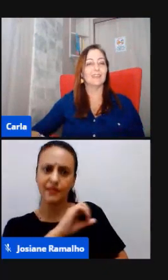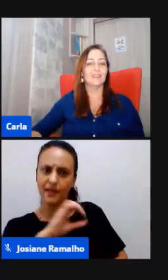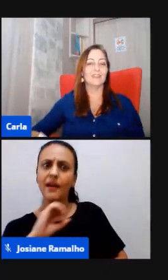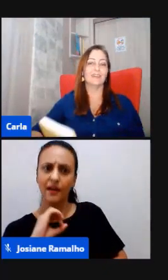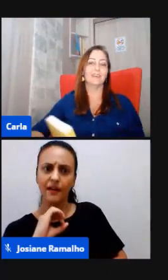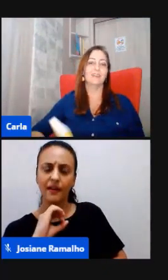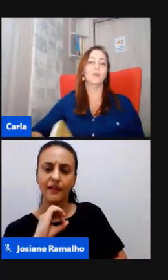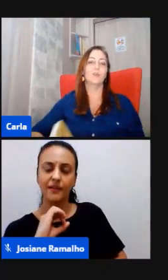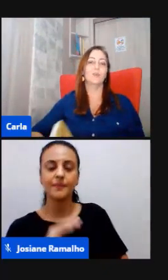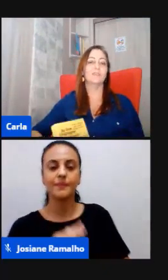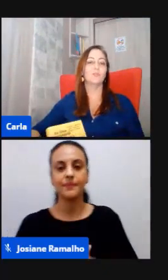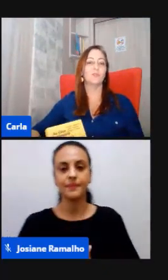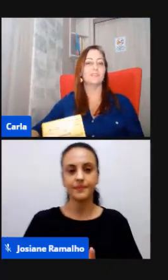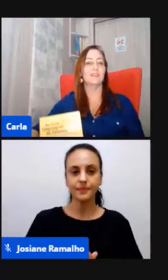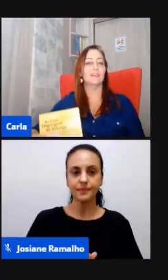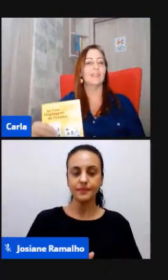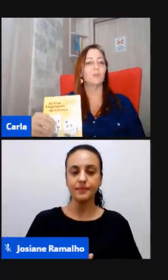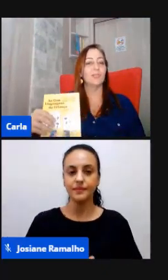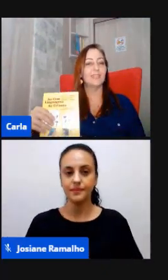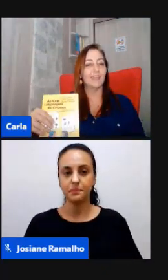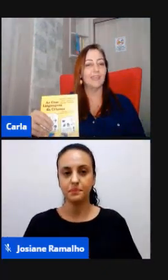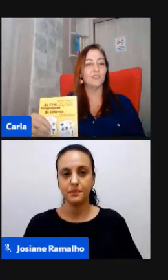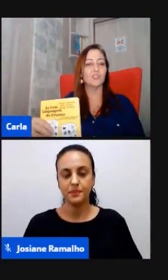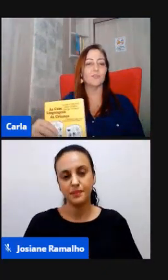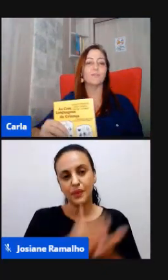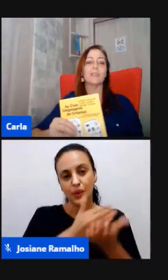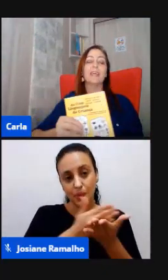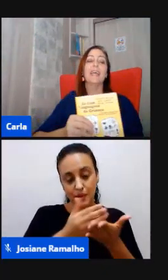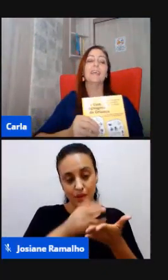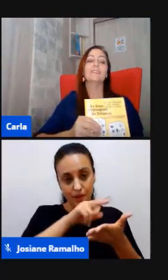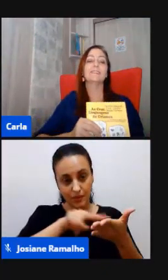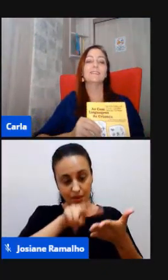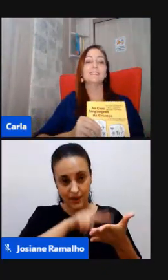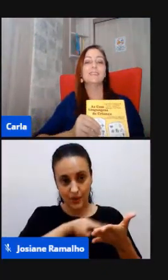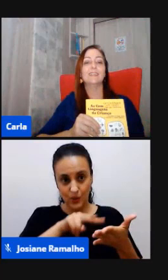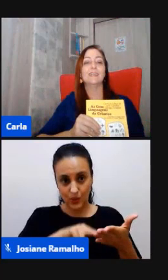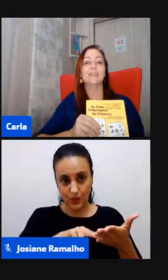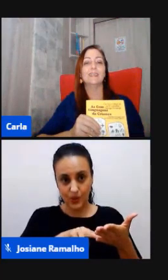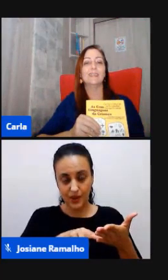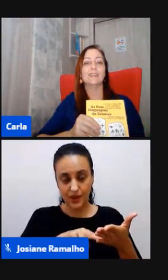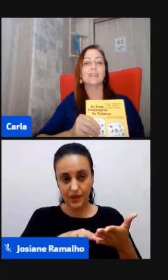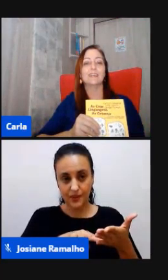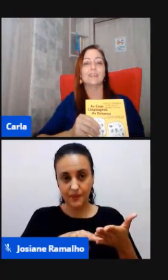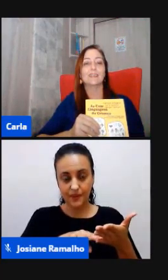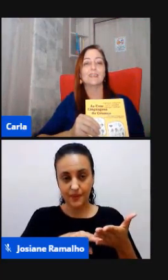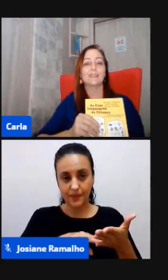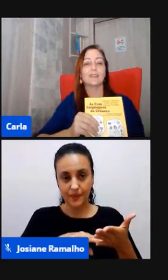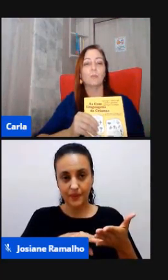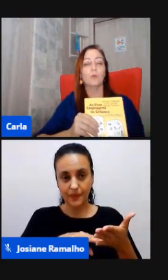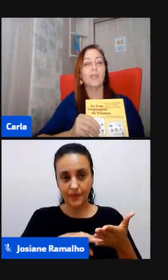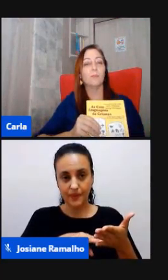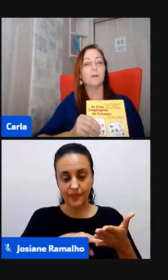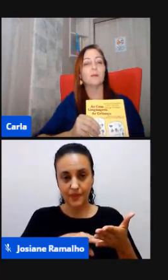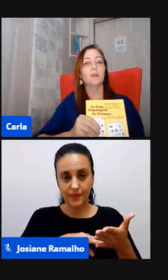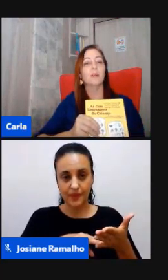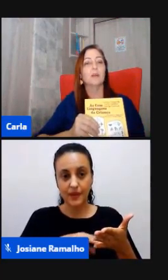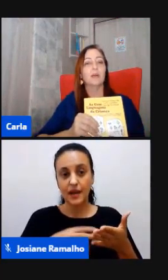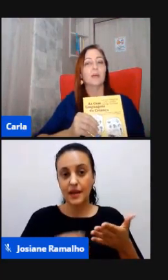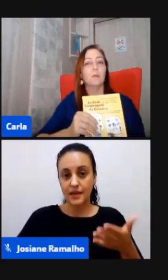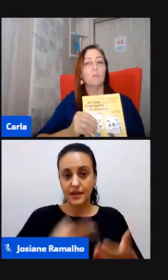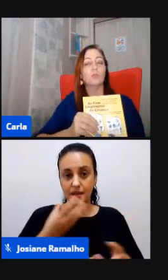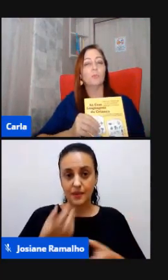Nós começamos com essa leitura de Leite, esse